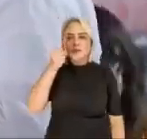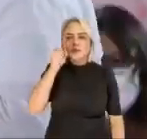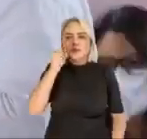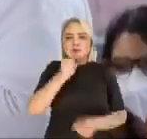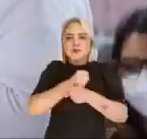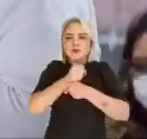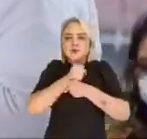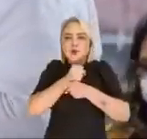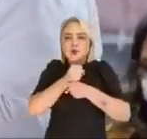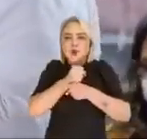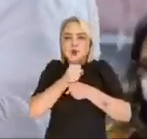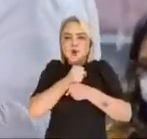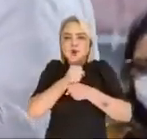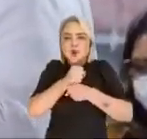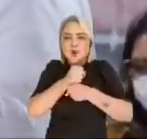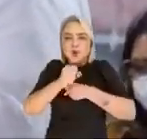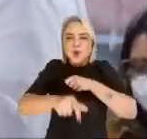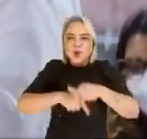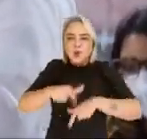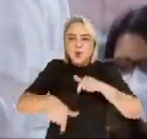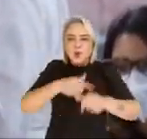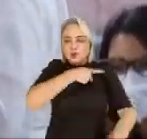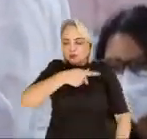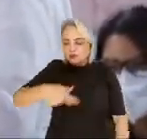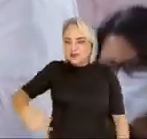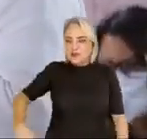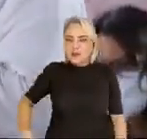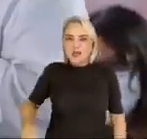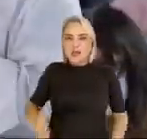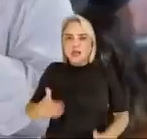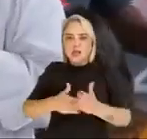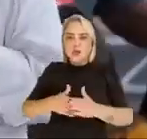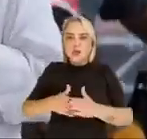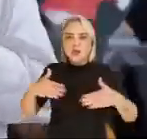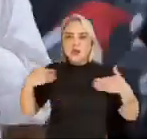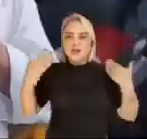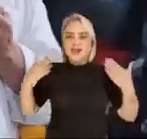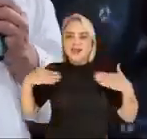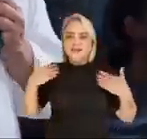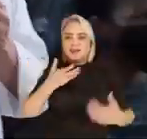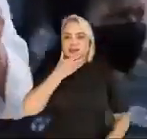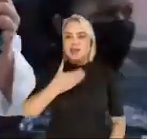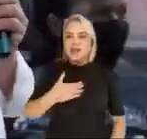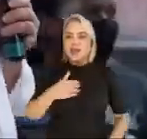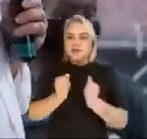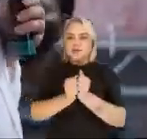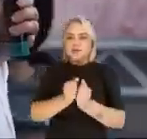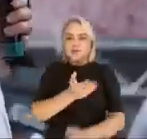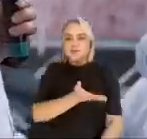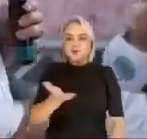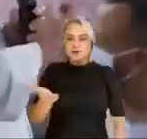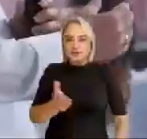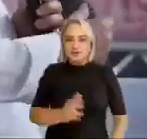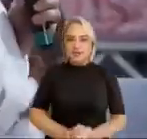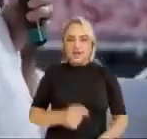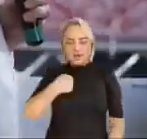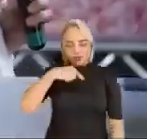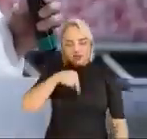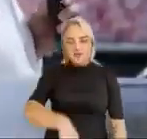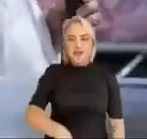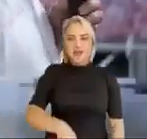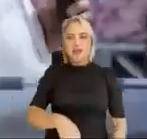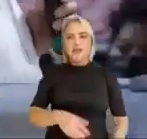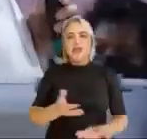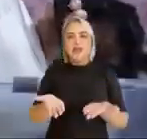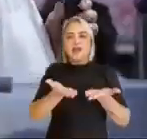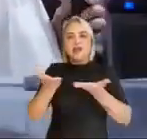presidente, em que toda véspera de Natal eu estive aqui com vocês. Eu estive aqui para receber pauta de